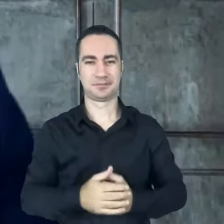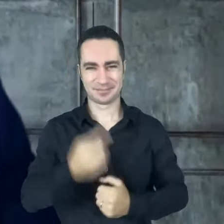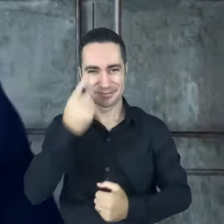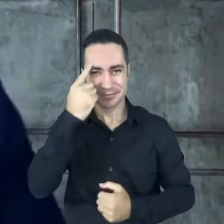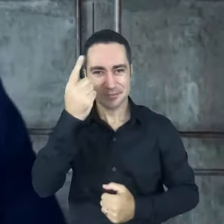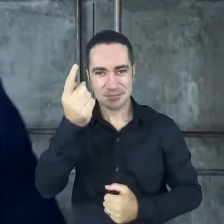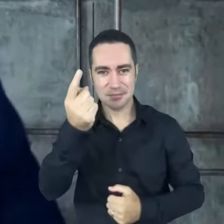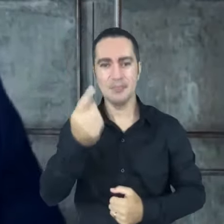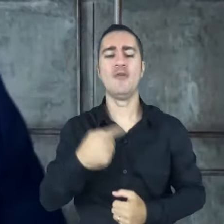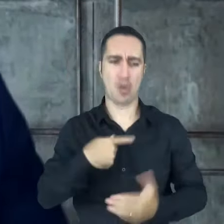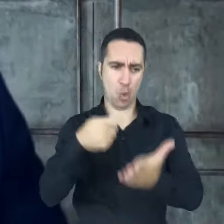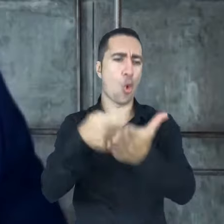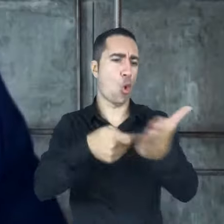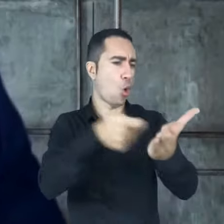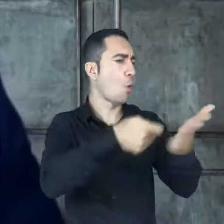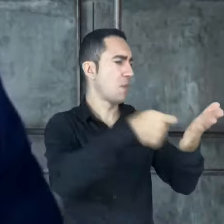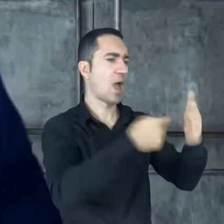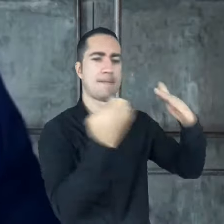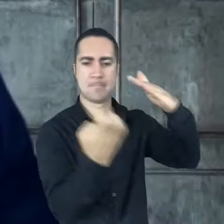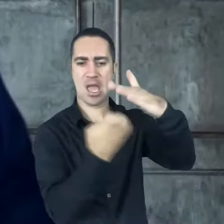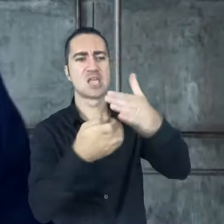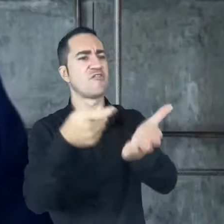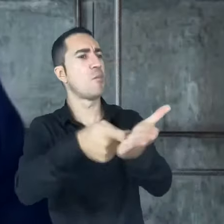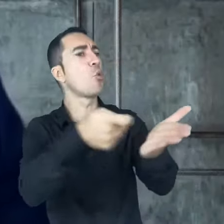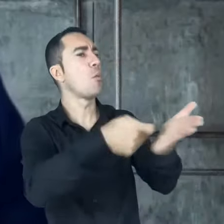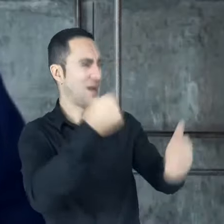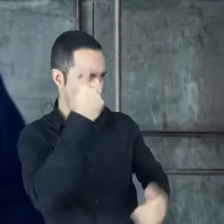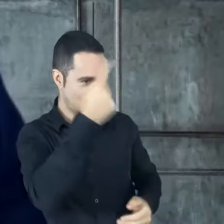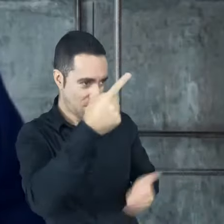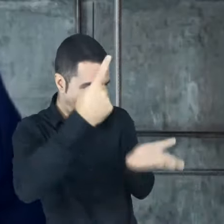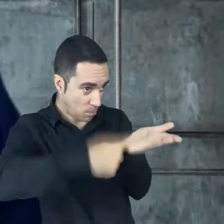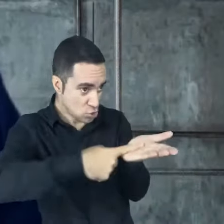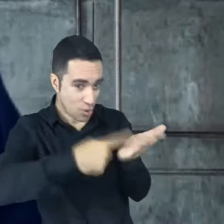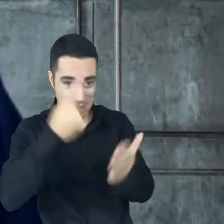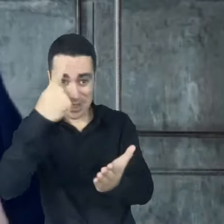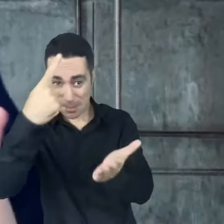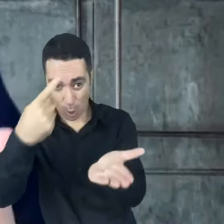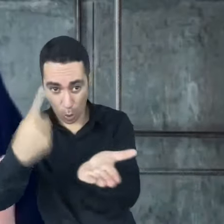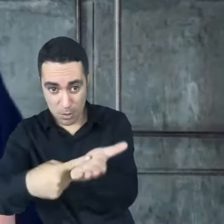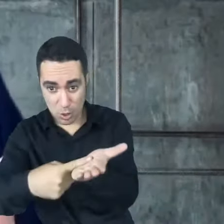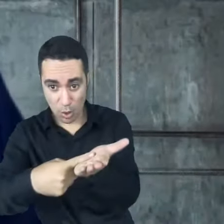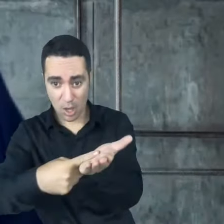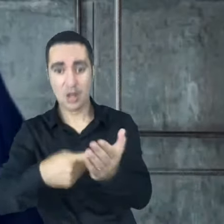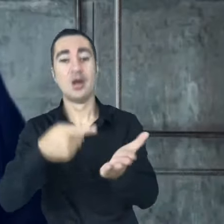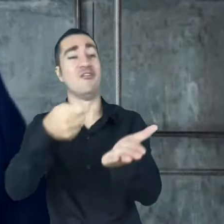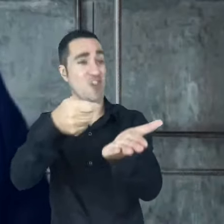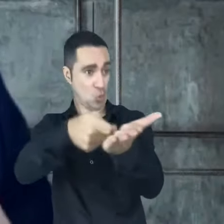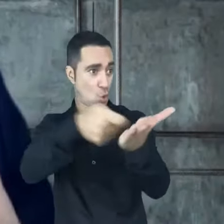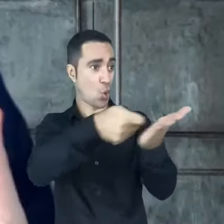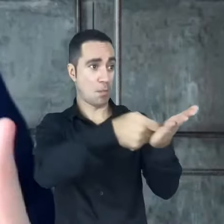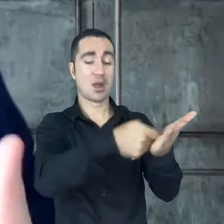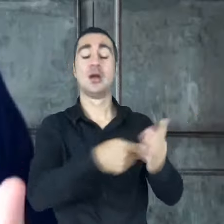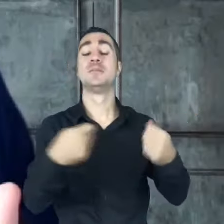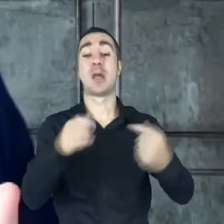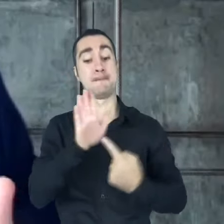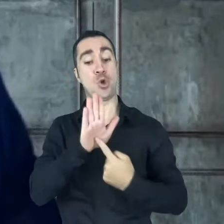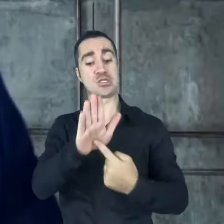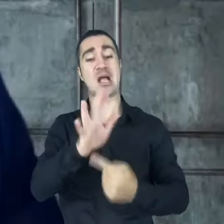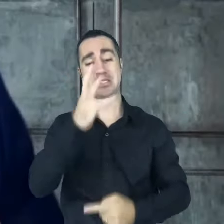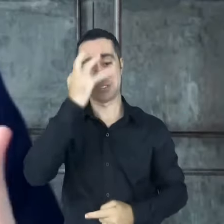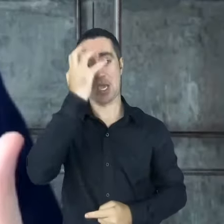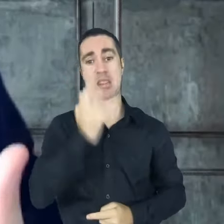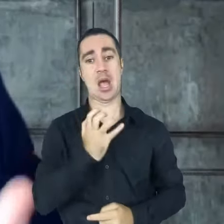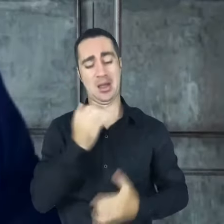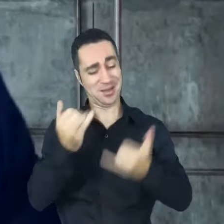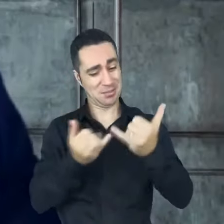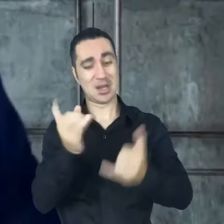empresas, com relação ao plano para se chegar nessa neutralidade. A gente tem que mostrar a seriedade. E o mercado financeiro